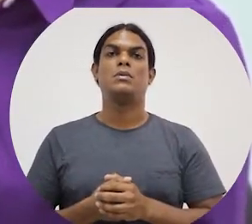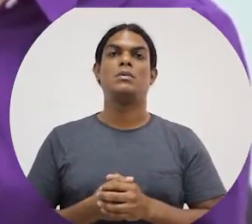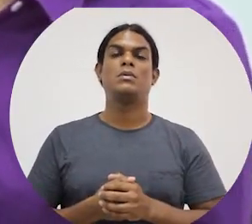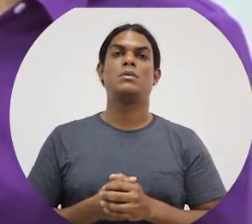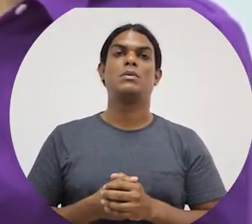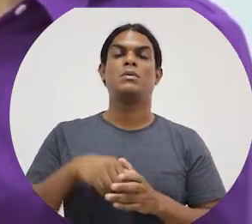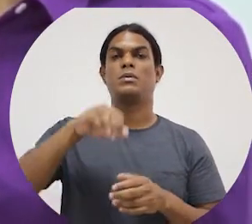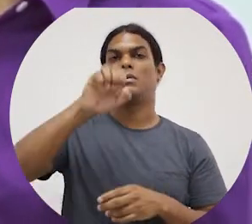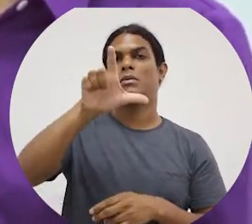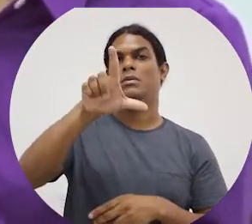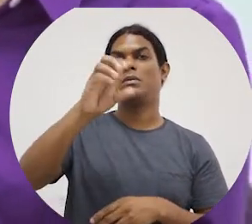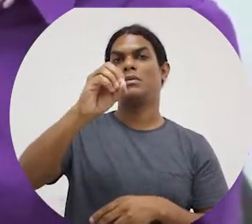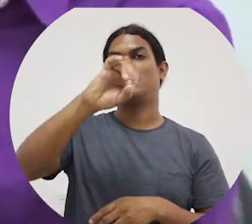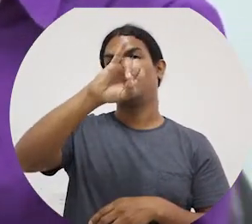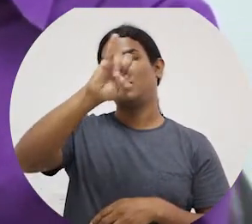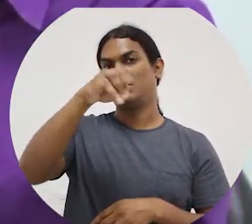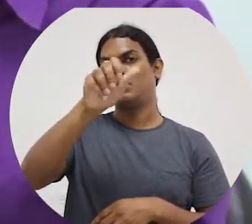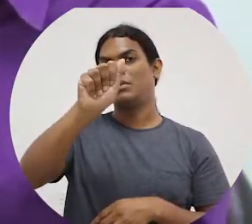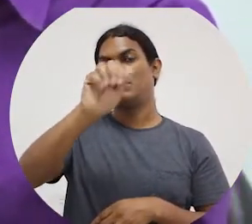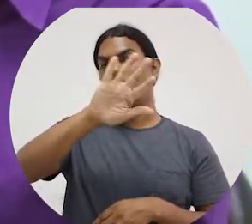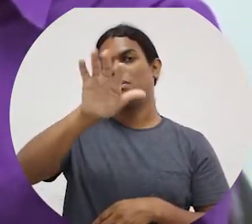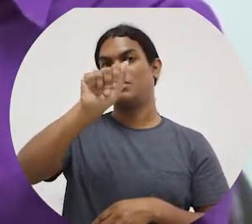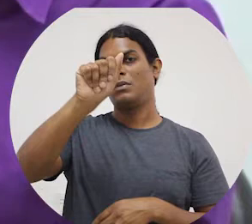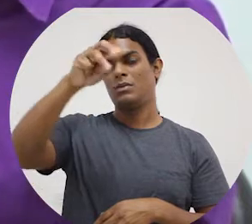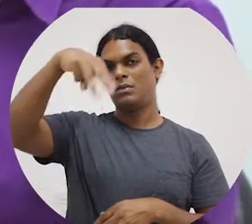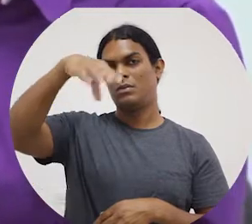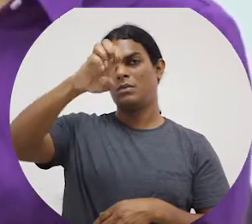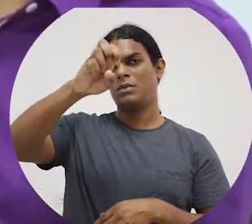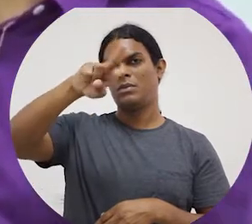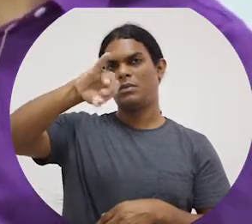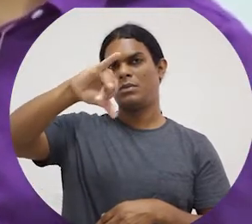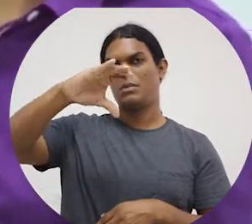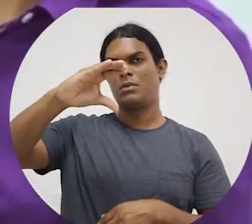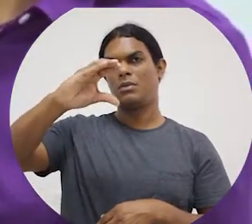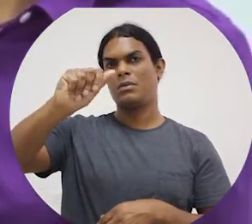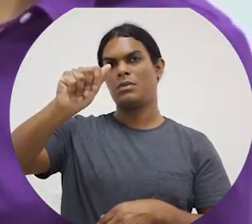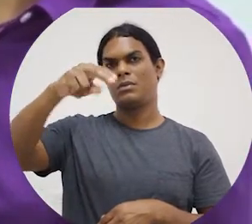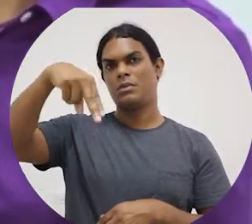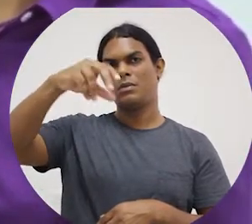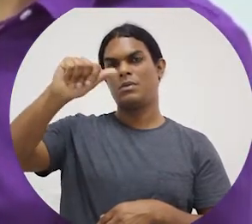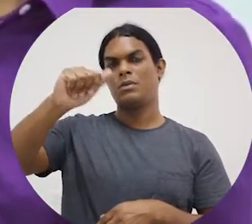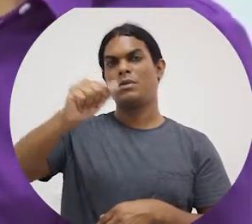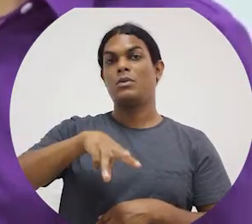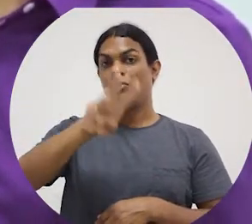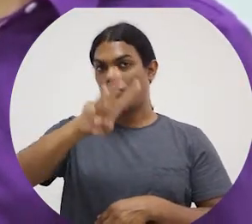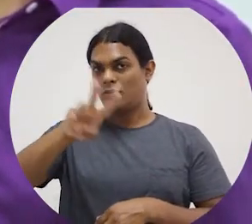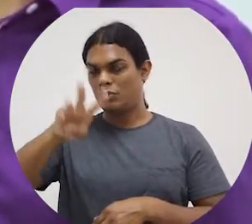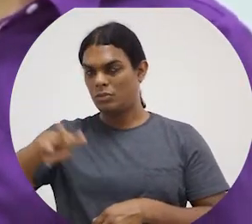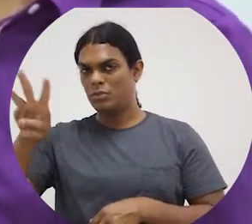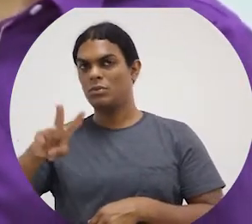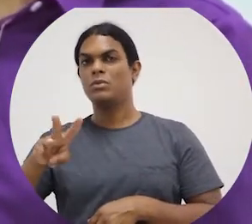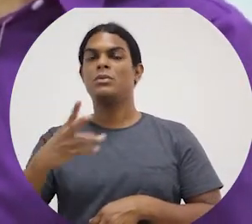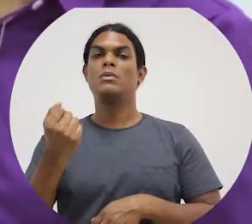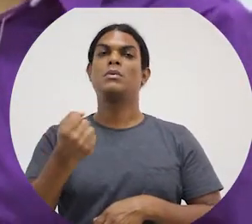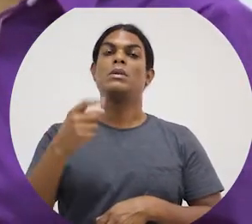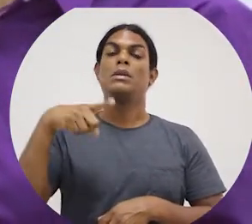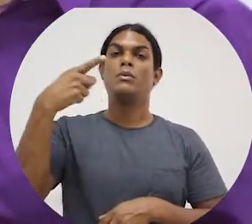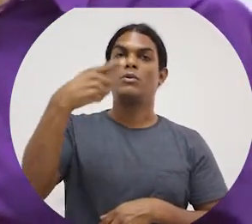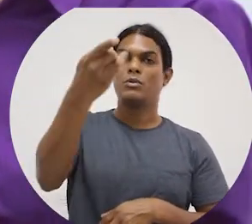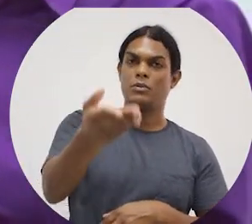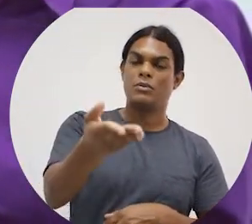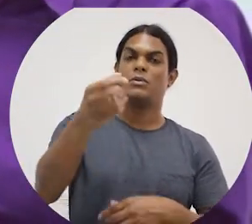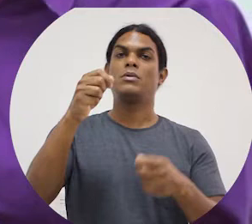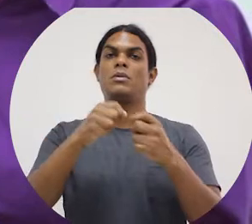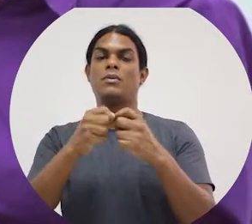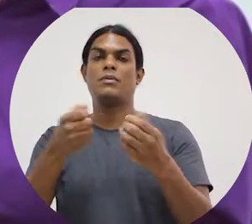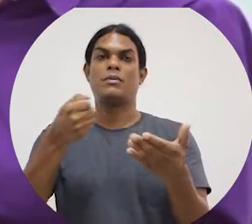pós-transação, é o site da loja americanas.com. Depois que você efetua uma compra, é possível acompanhar o status